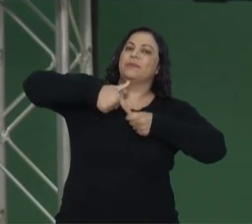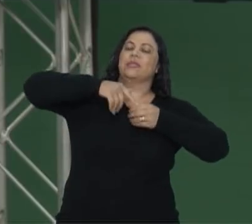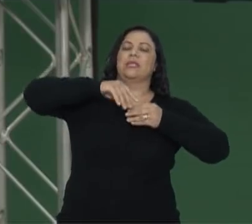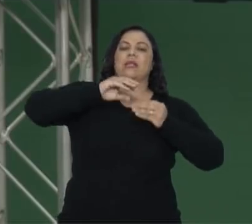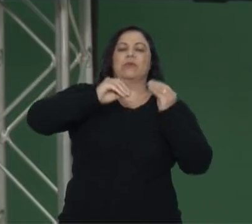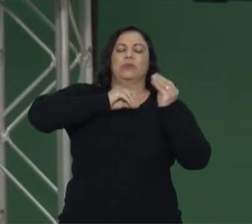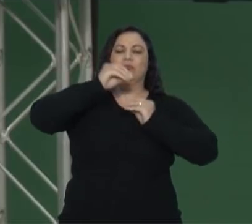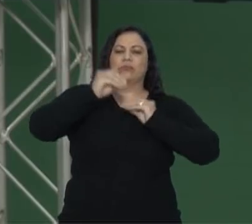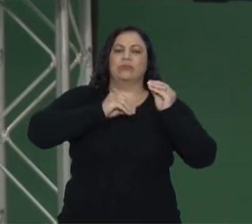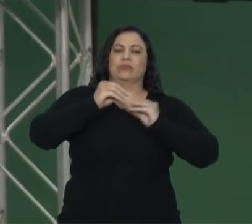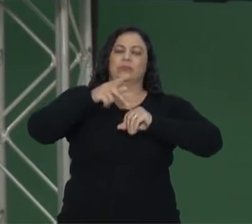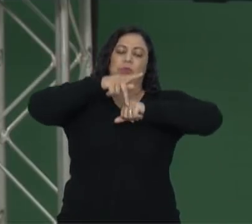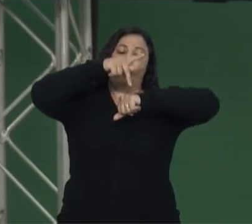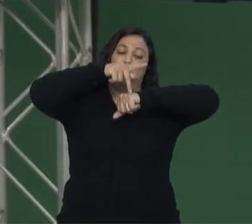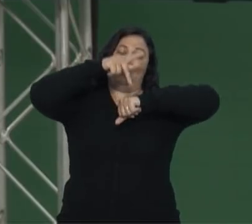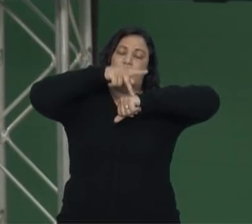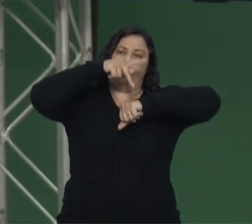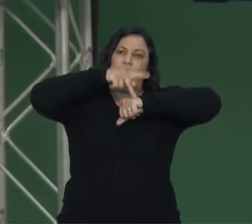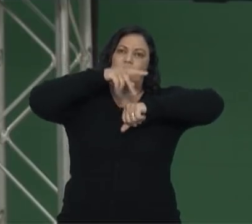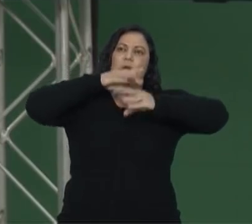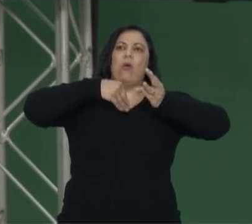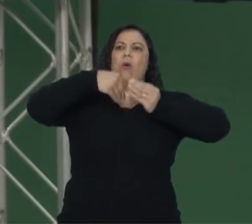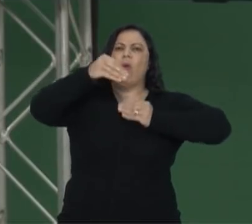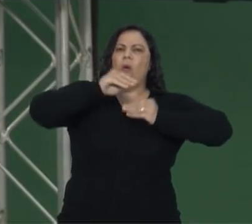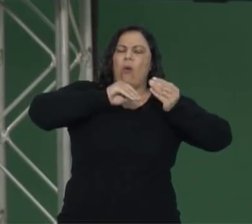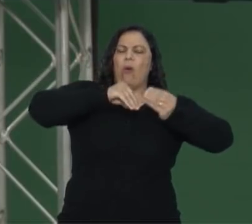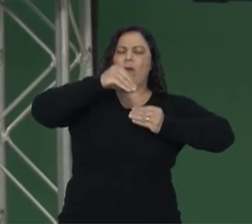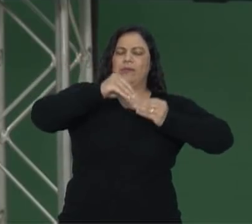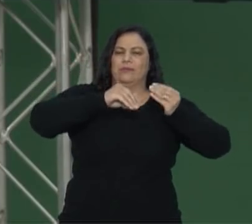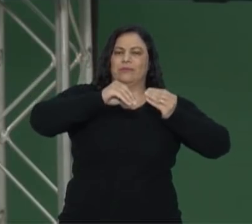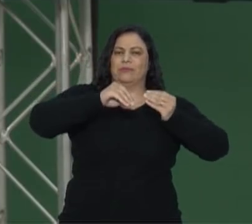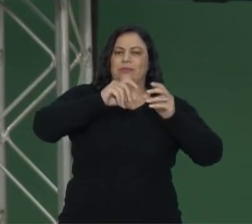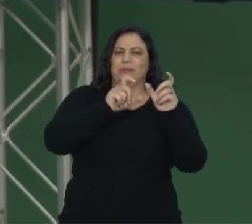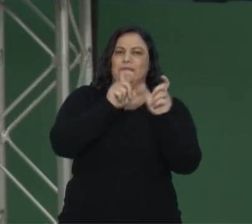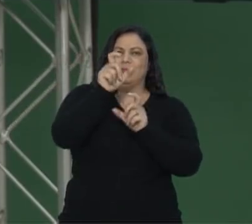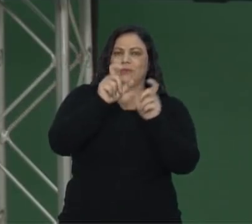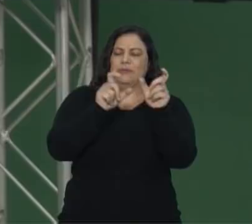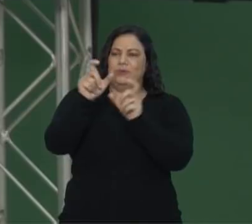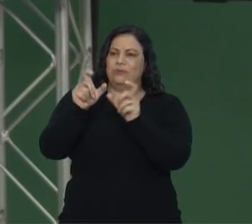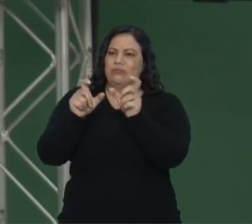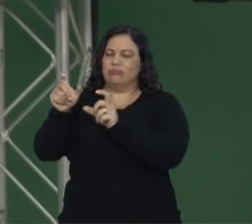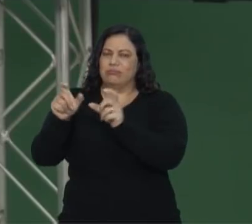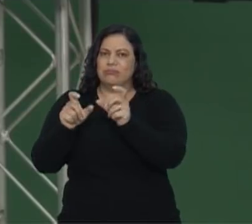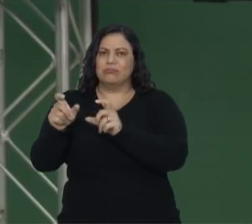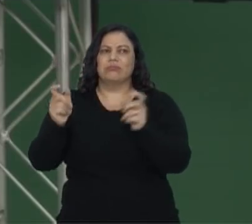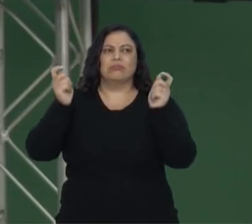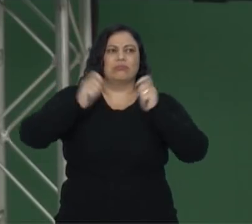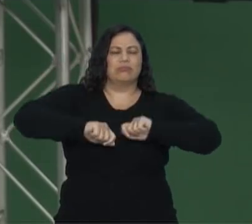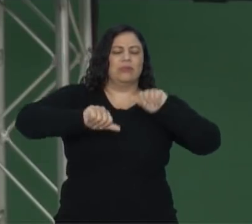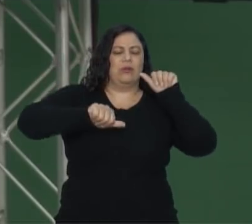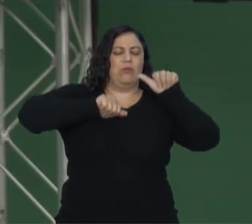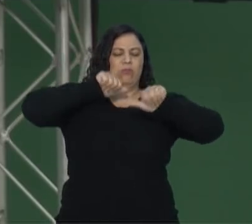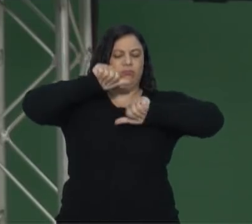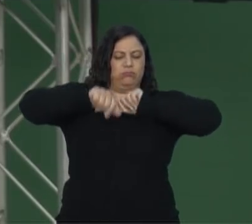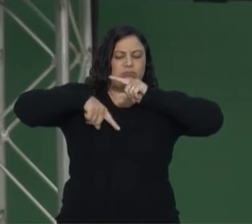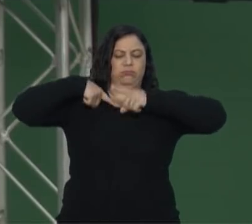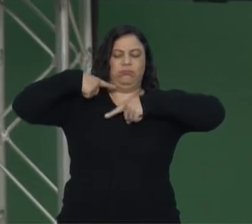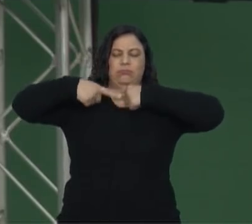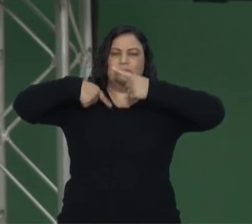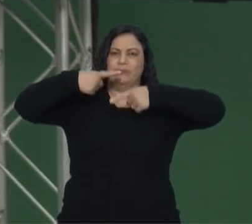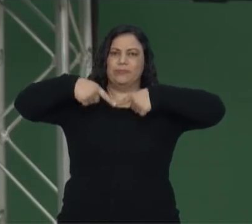rocha sedimentar, aonde eu tenho a formação dos fósseis, e esses fósseis, com o passar do